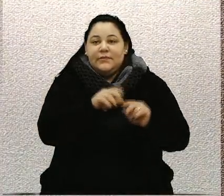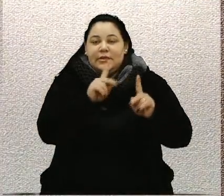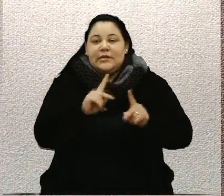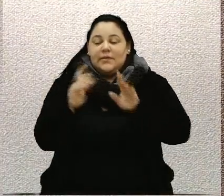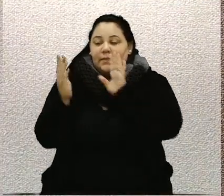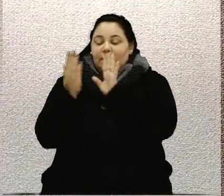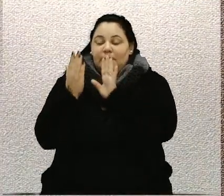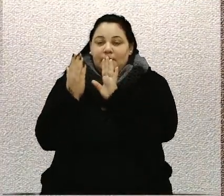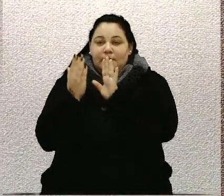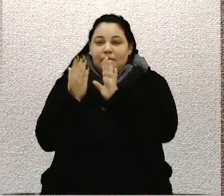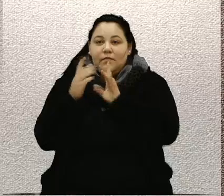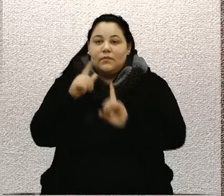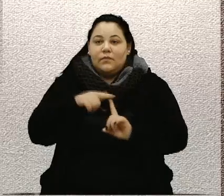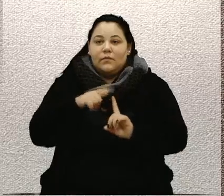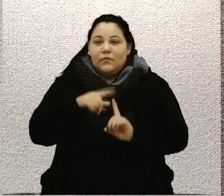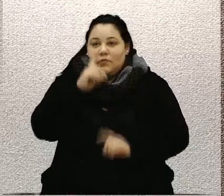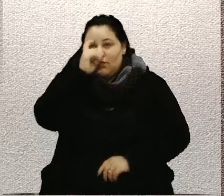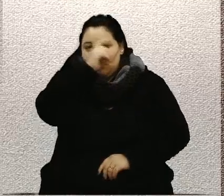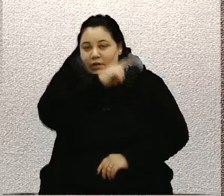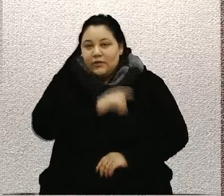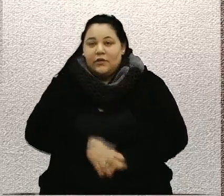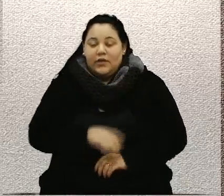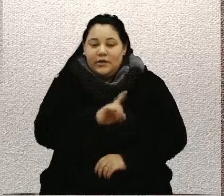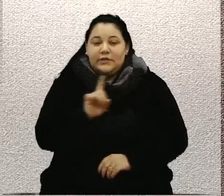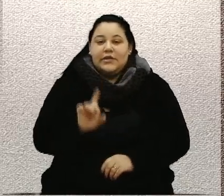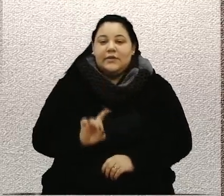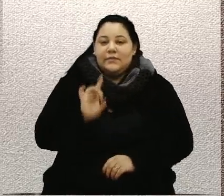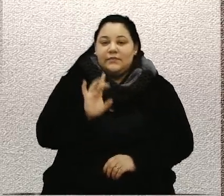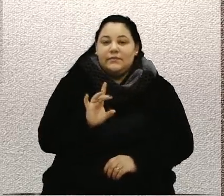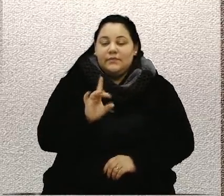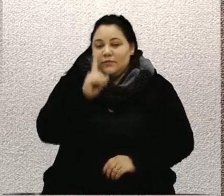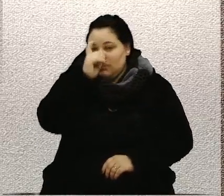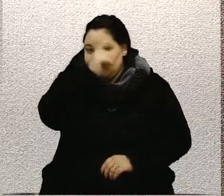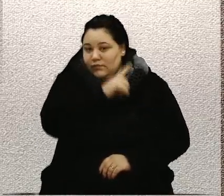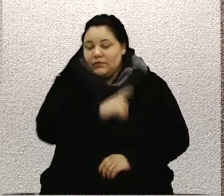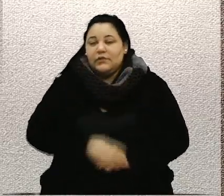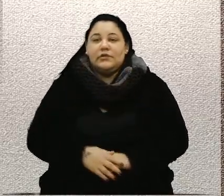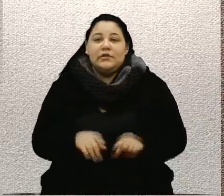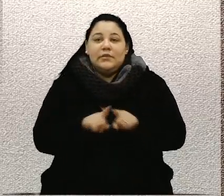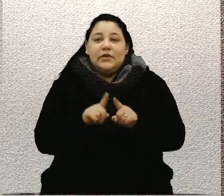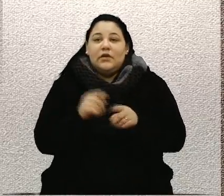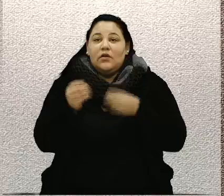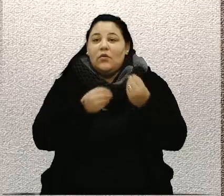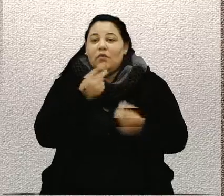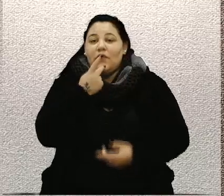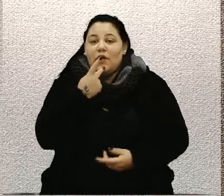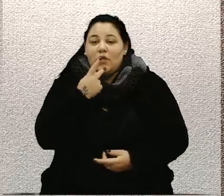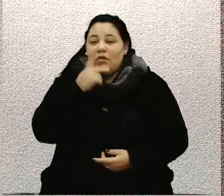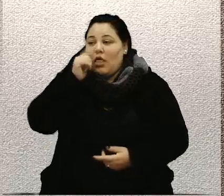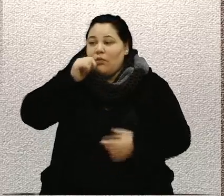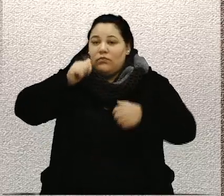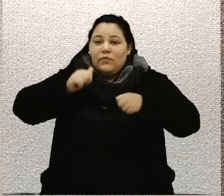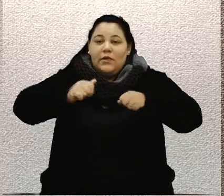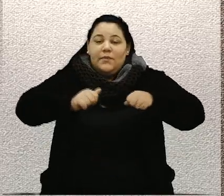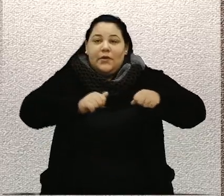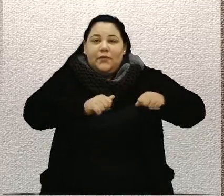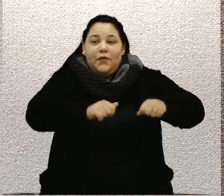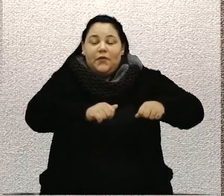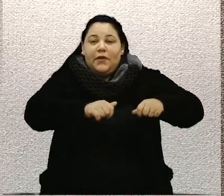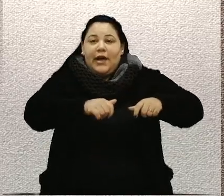tipo de dificuldade, não só as dificuldades trazidas, como bem falaste, das enchentes, das fortes chuvas,